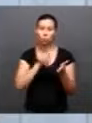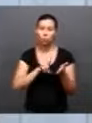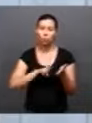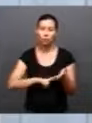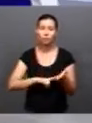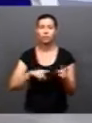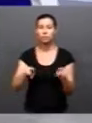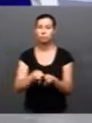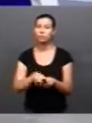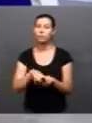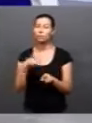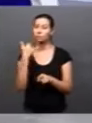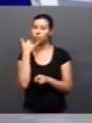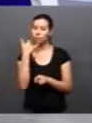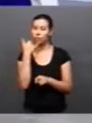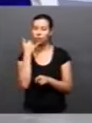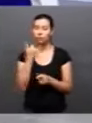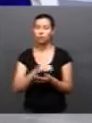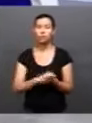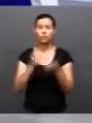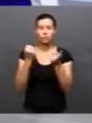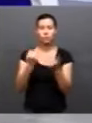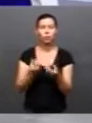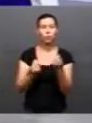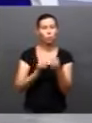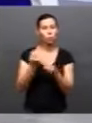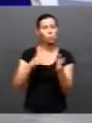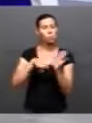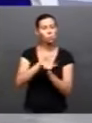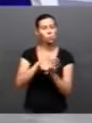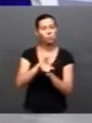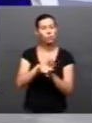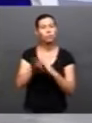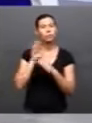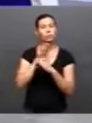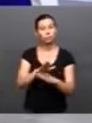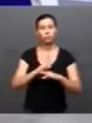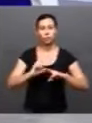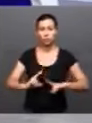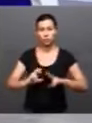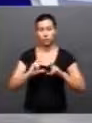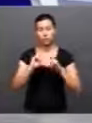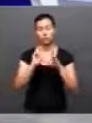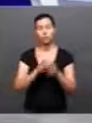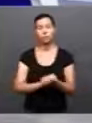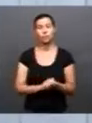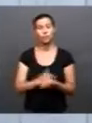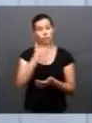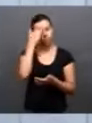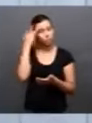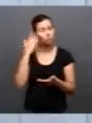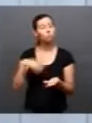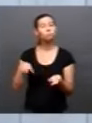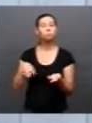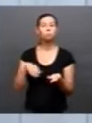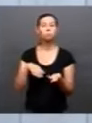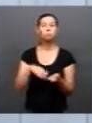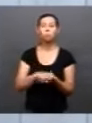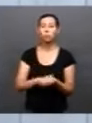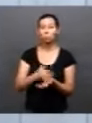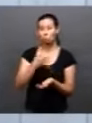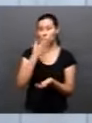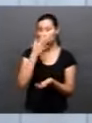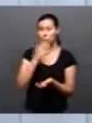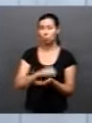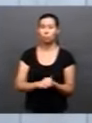ligaram para as redações, uhum, querendo saber mais sobre isso, e as pessoas elogiando e falando assim,